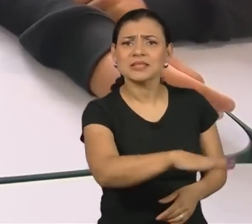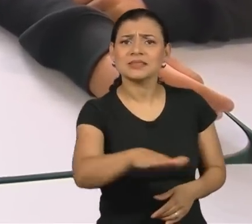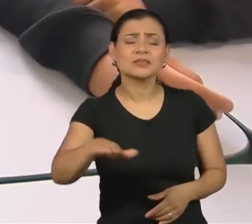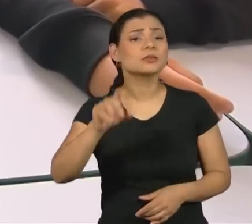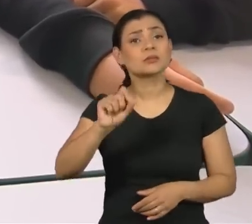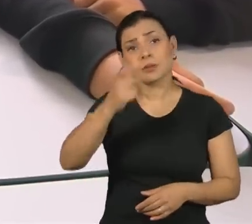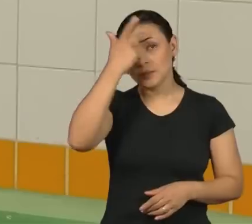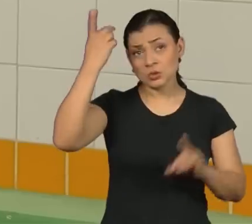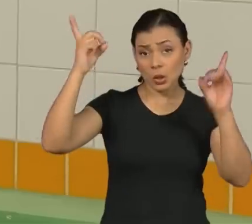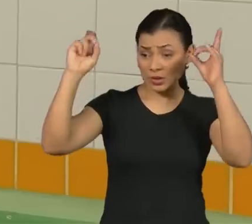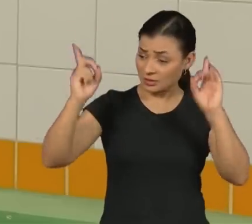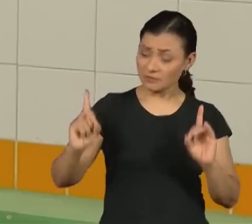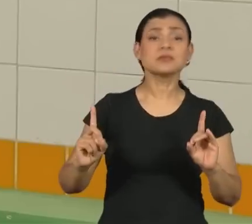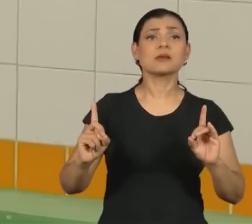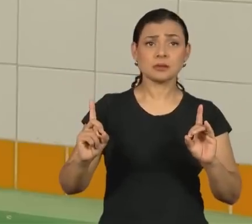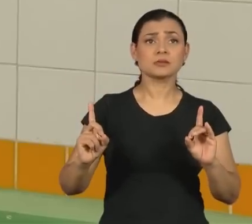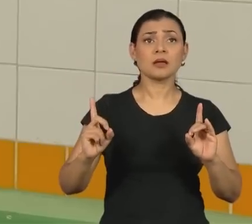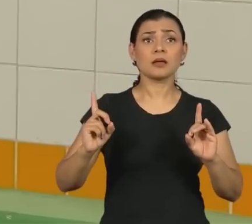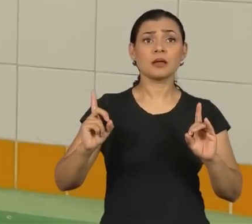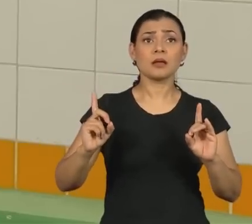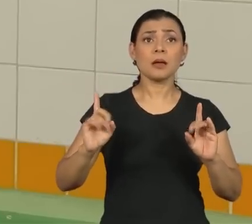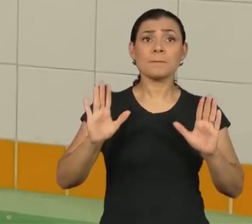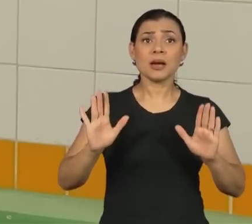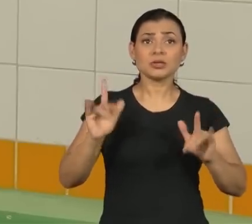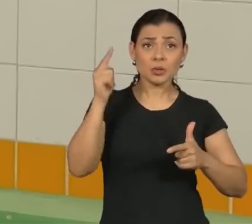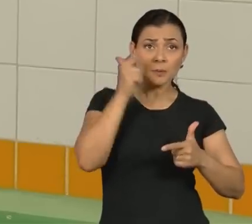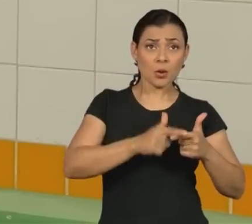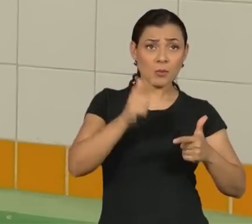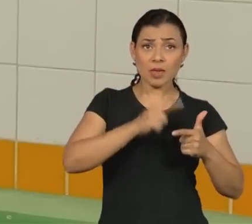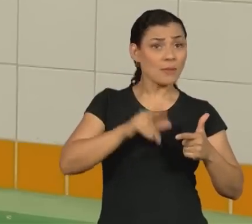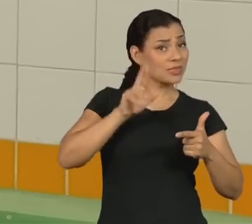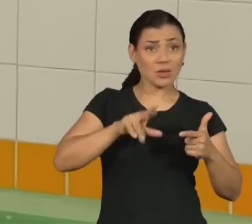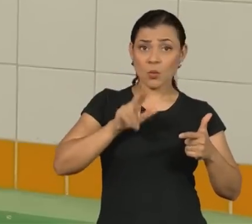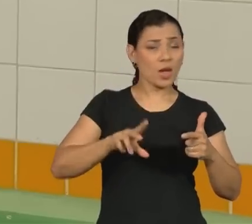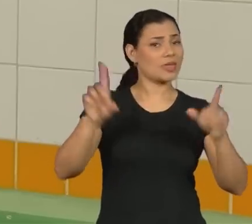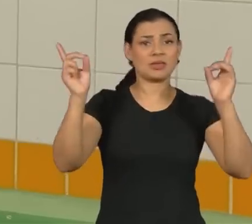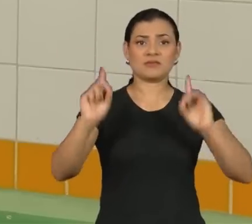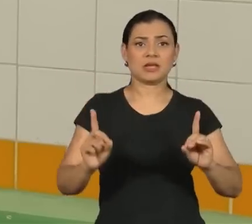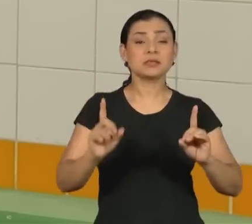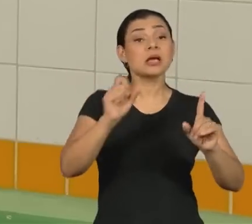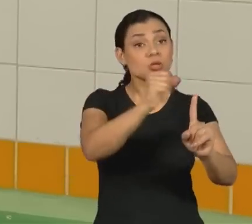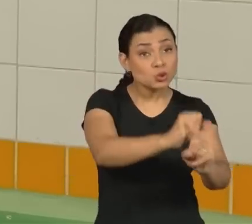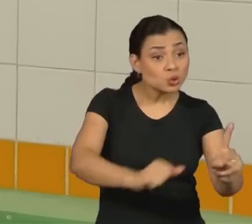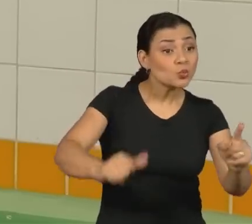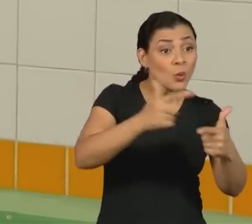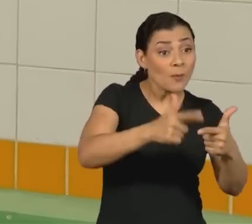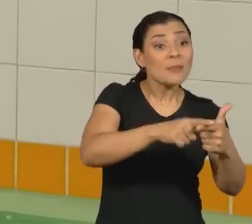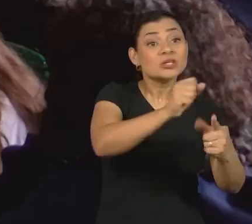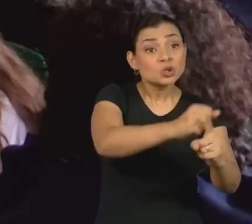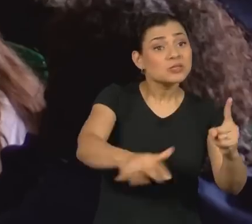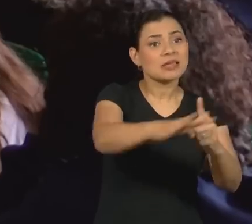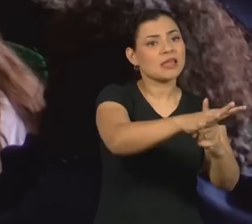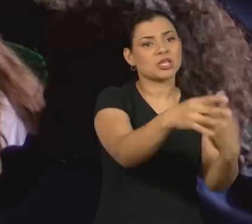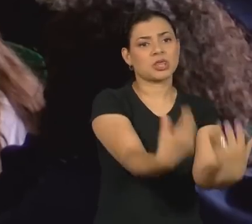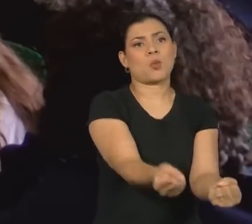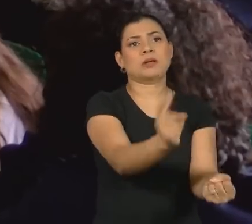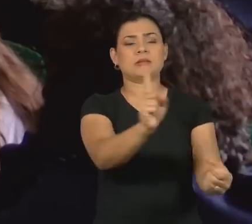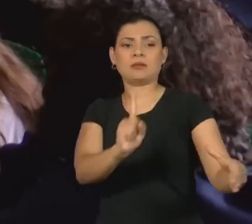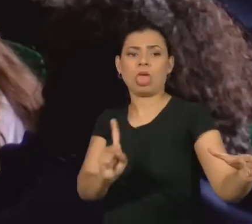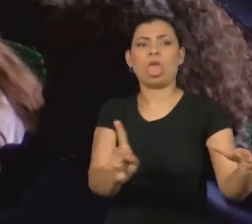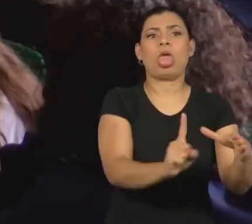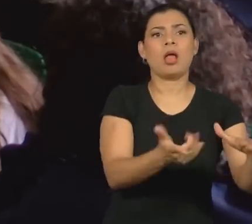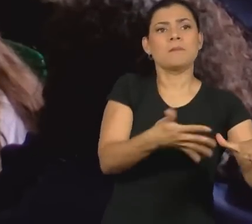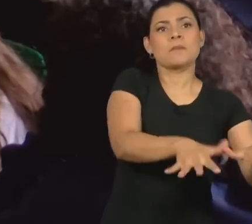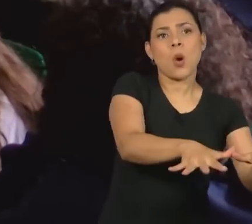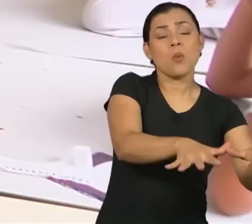com deficiência, ela tem um problema, mas o problema dela não é a deficiência, e sim a sociedade que não a inclui. A arte por aqui